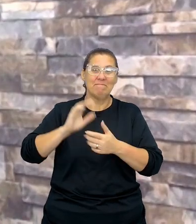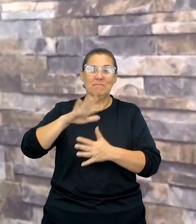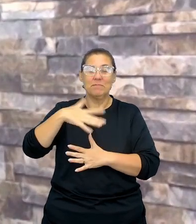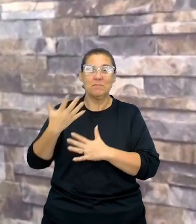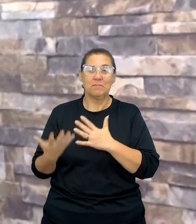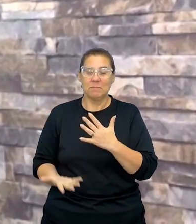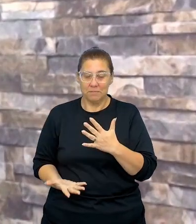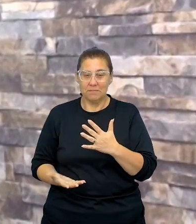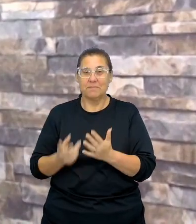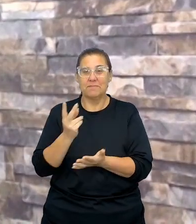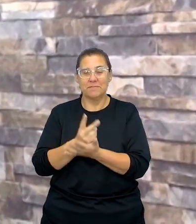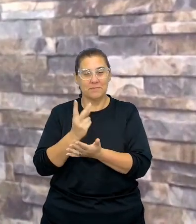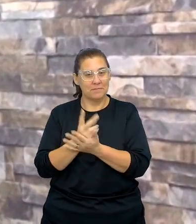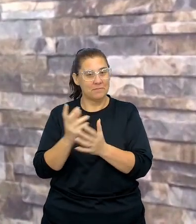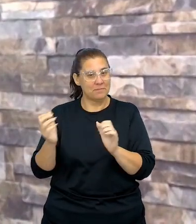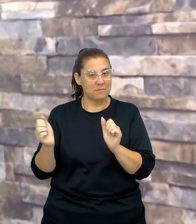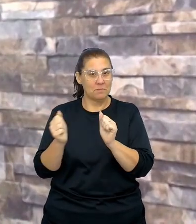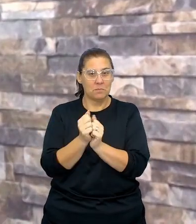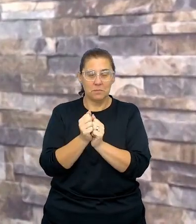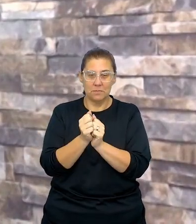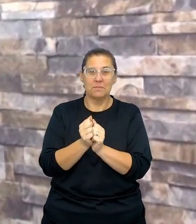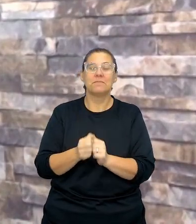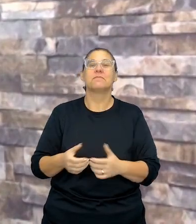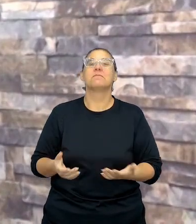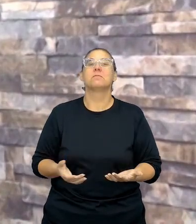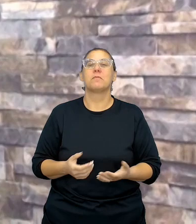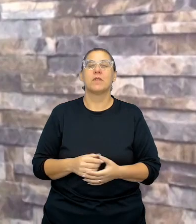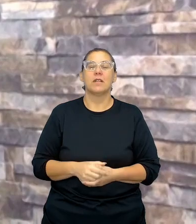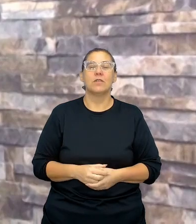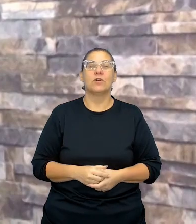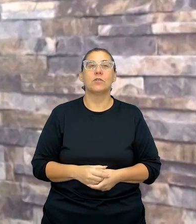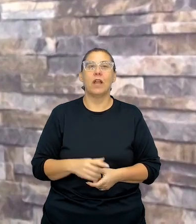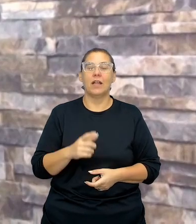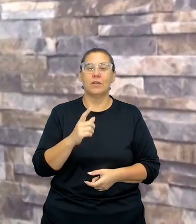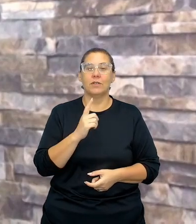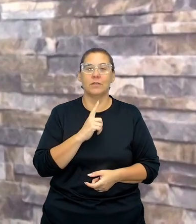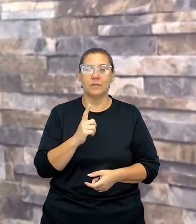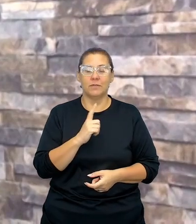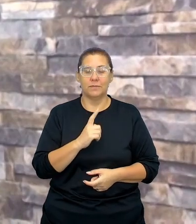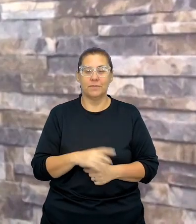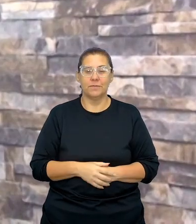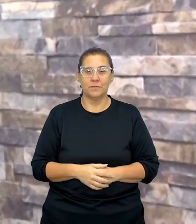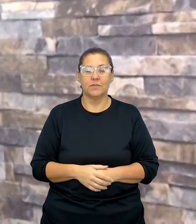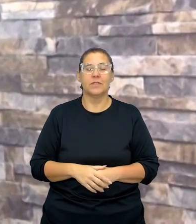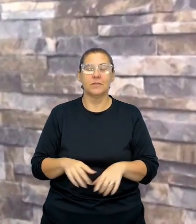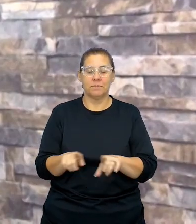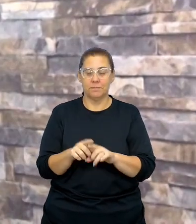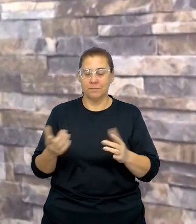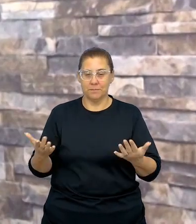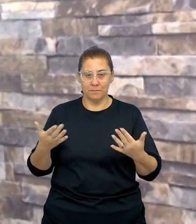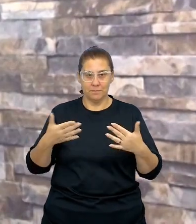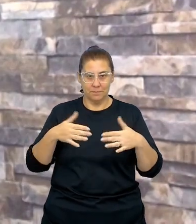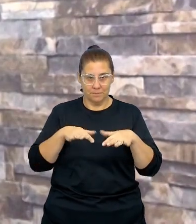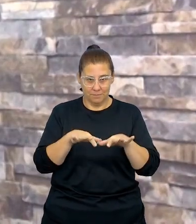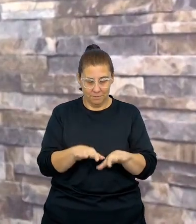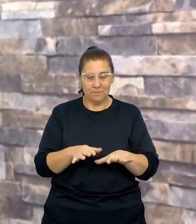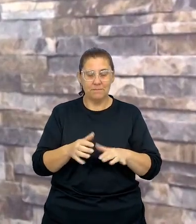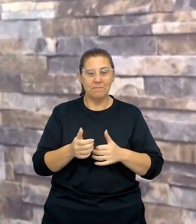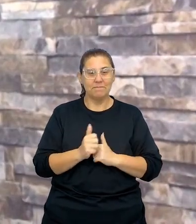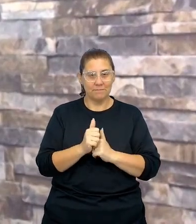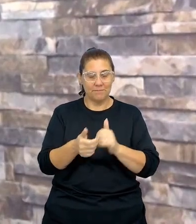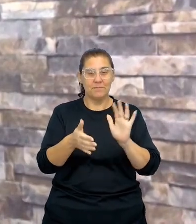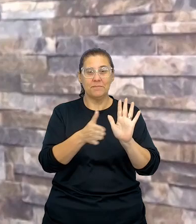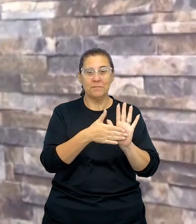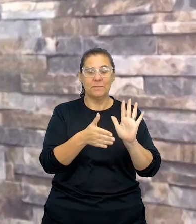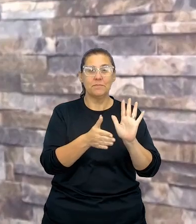que sempre estão aqui nos acompanhando, e o que torna a nossa formação cada vez mais inclusiva. E caminhando nessa